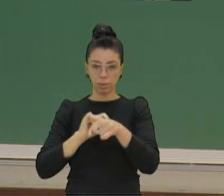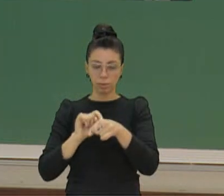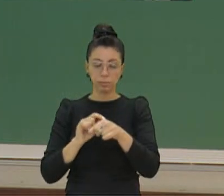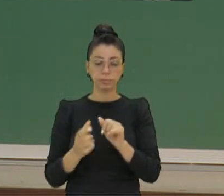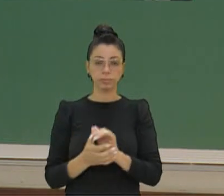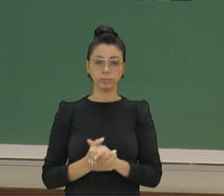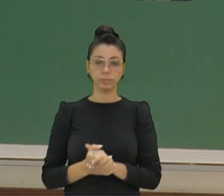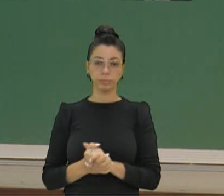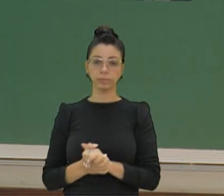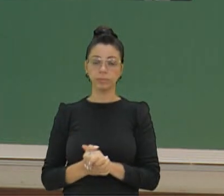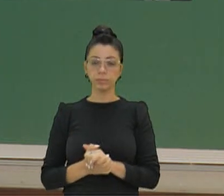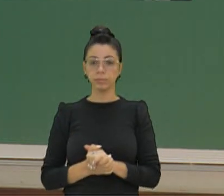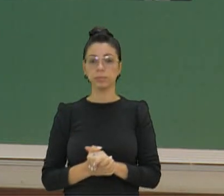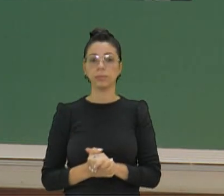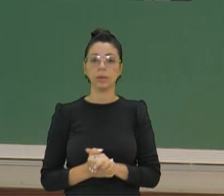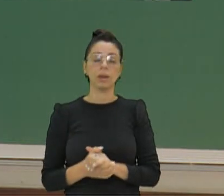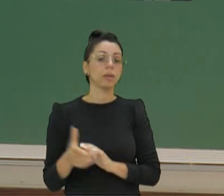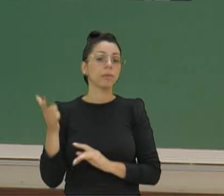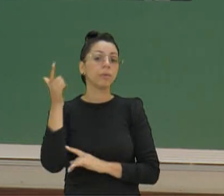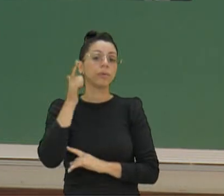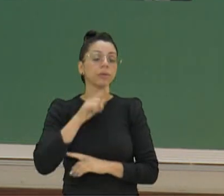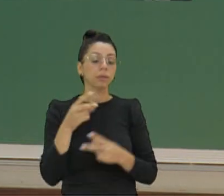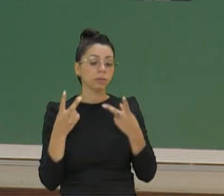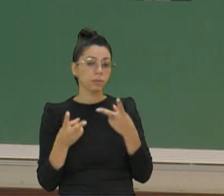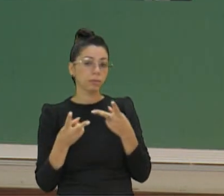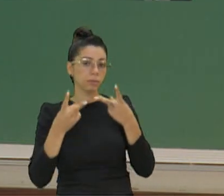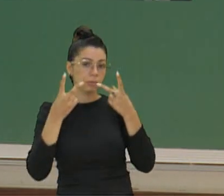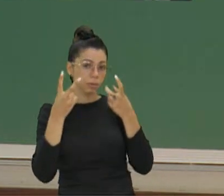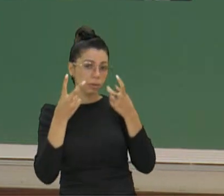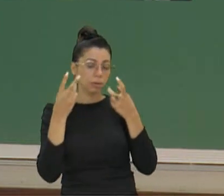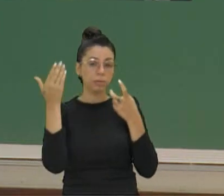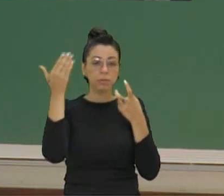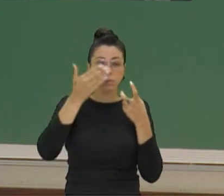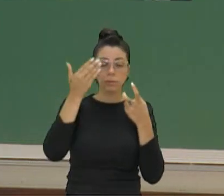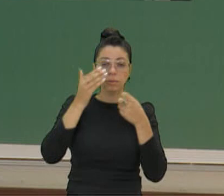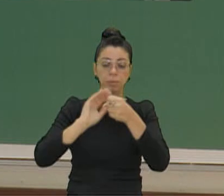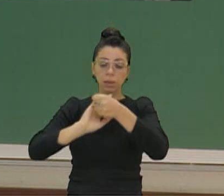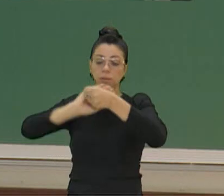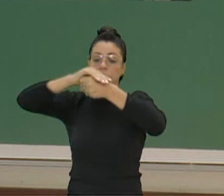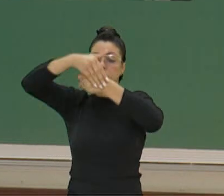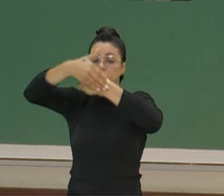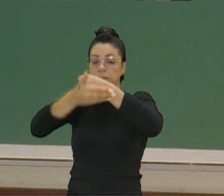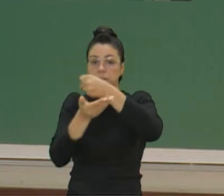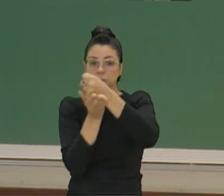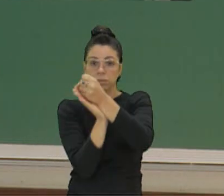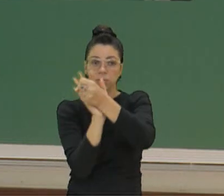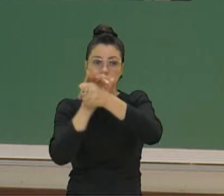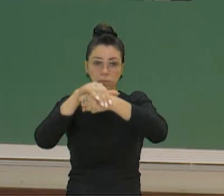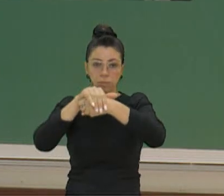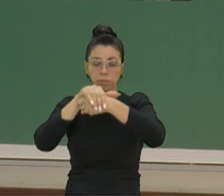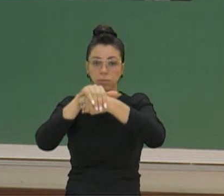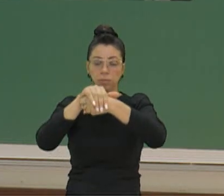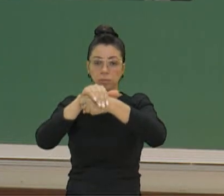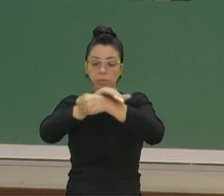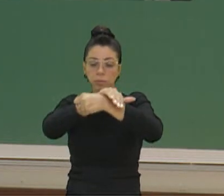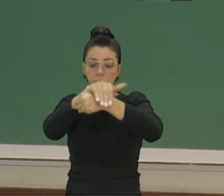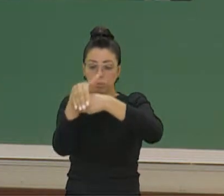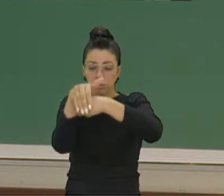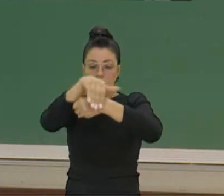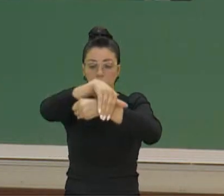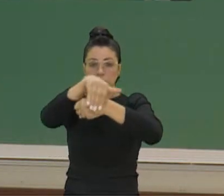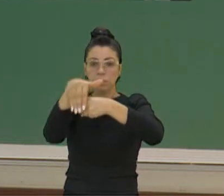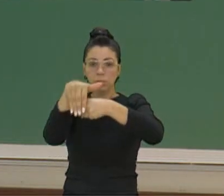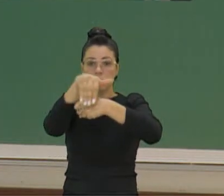porção transparente que a gente não consegue visualizar, mas que envolve a região, né, da frente